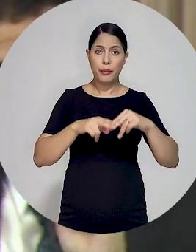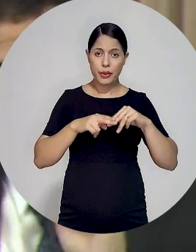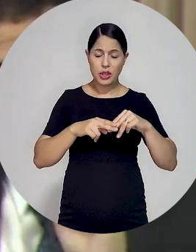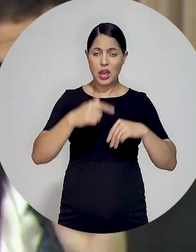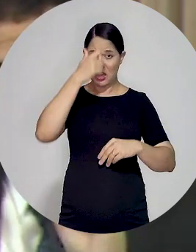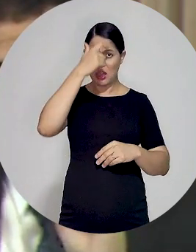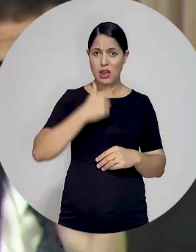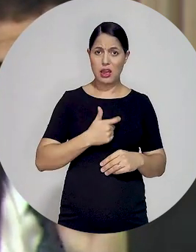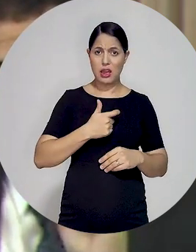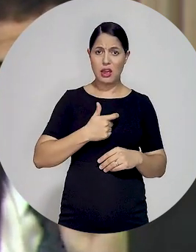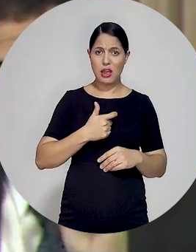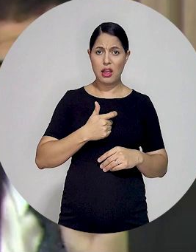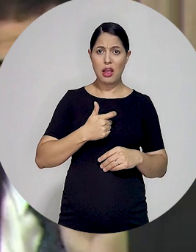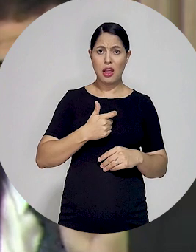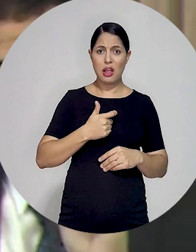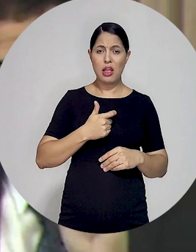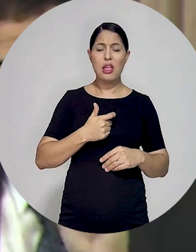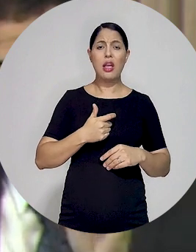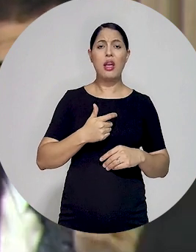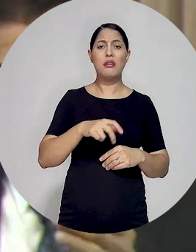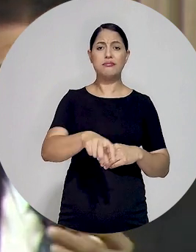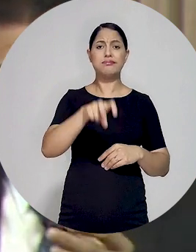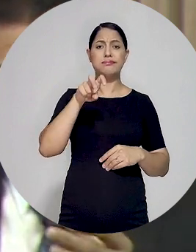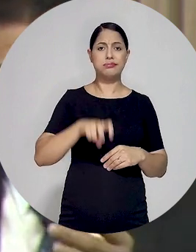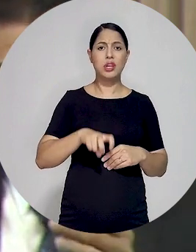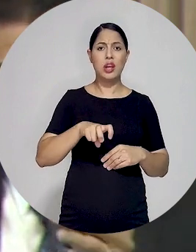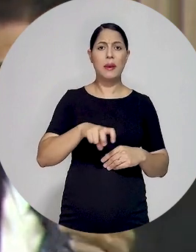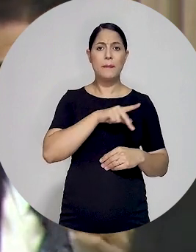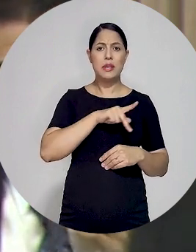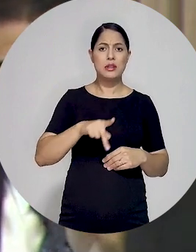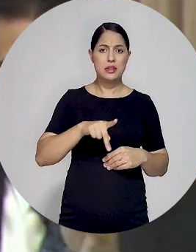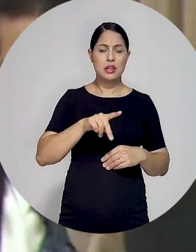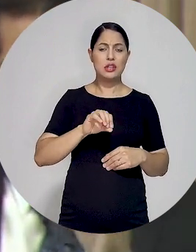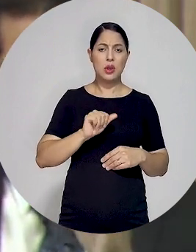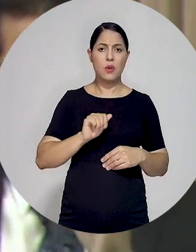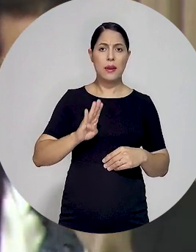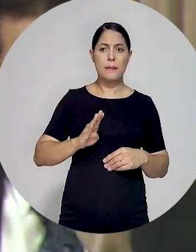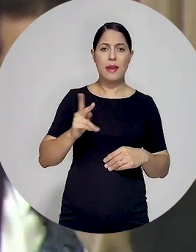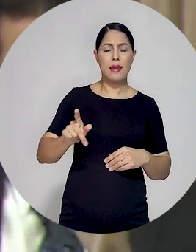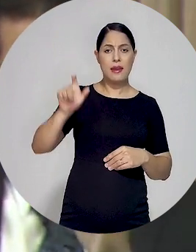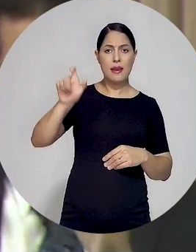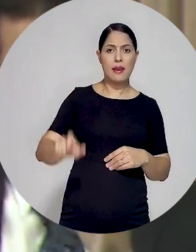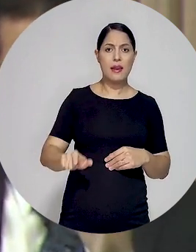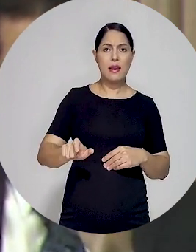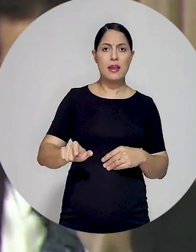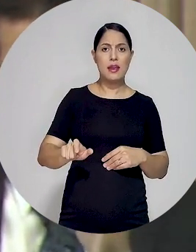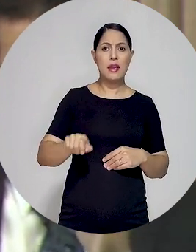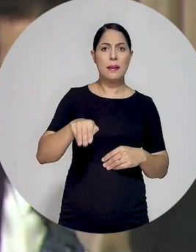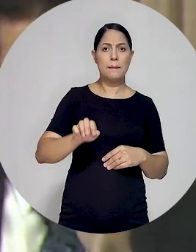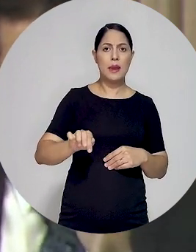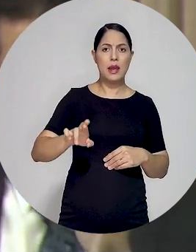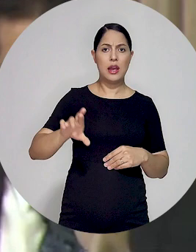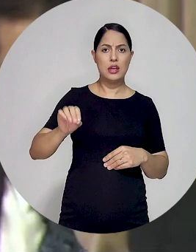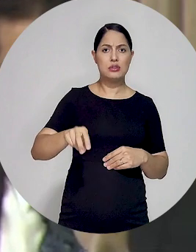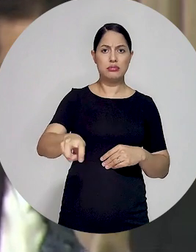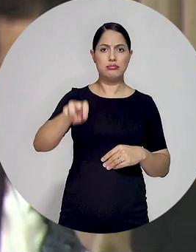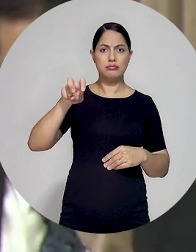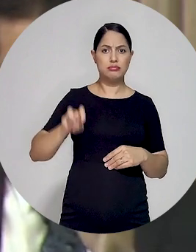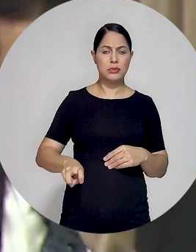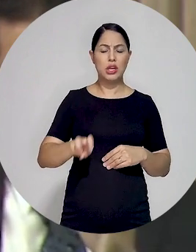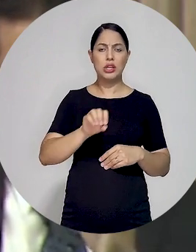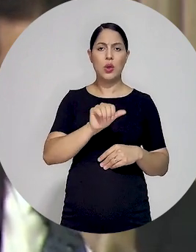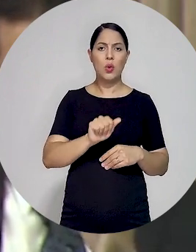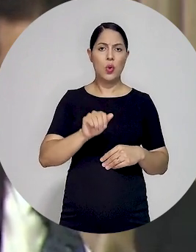Democrático de Direito. Desde que assumiu o comando da OAB Rondônia, Dr. Márcio tem envidado esforços para melhorar as condições do